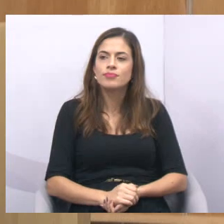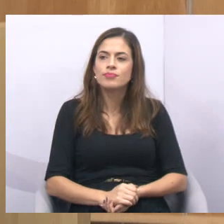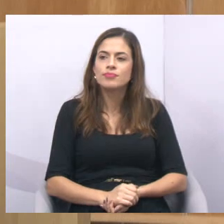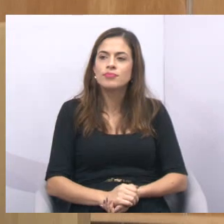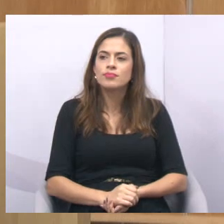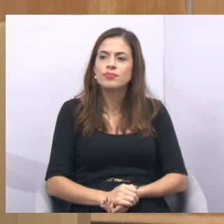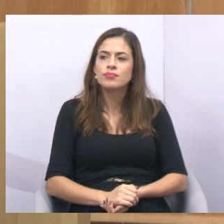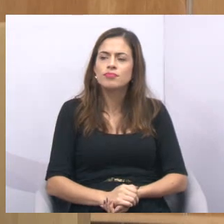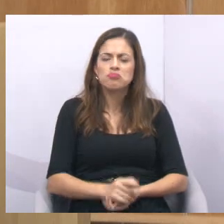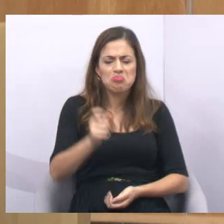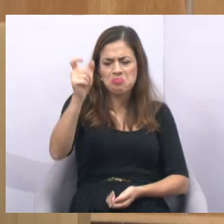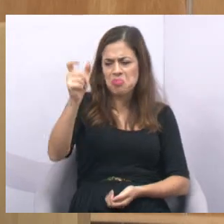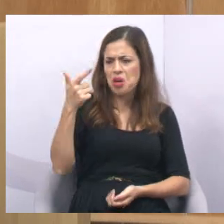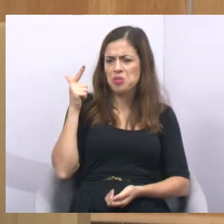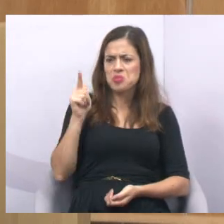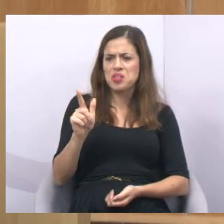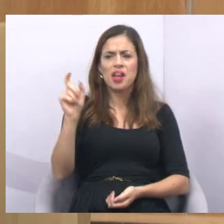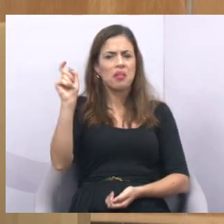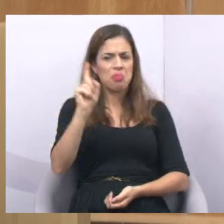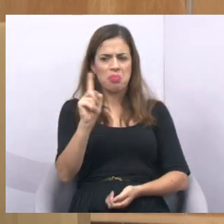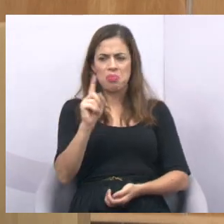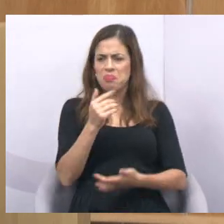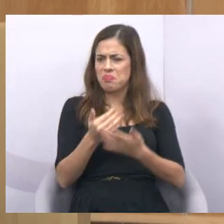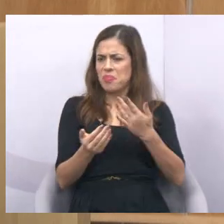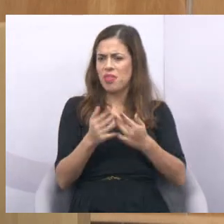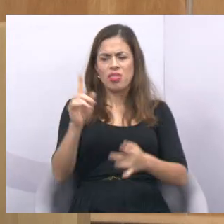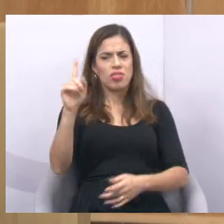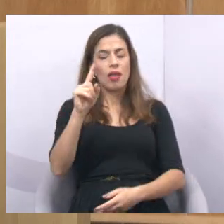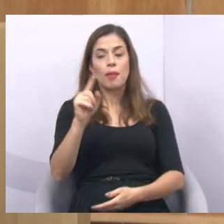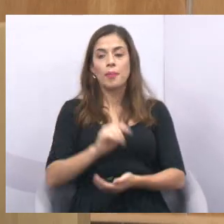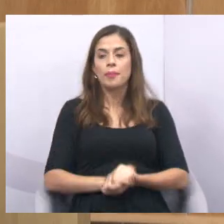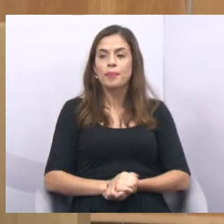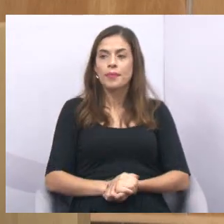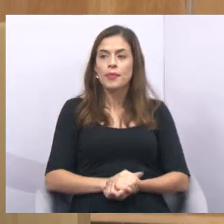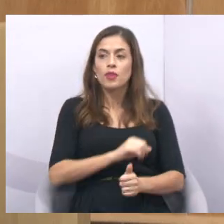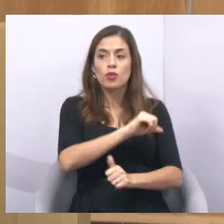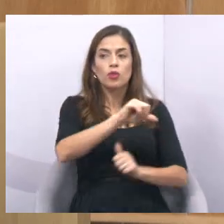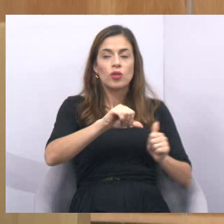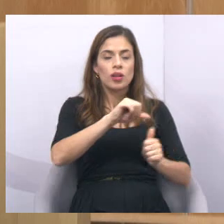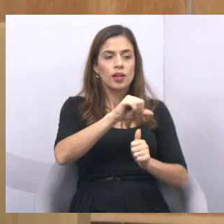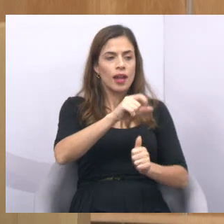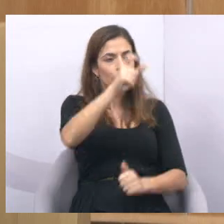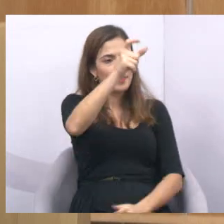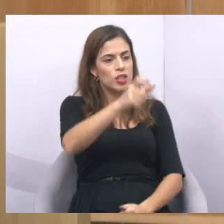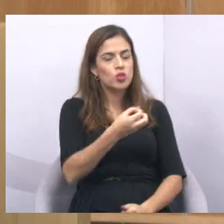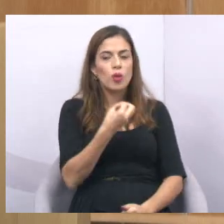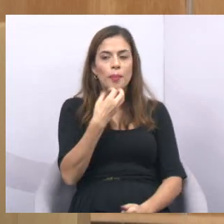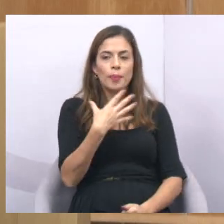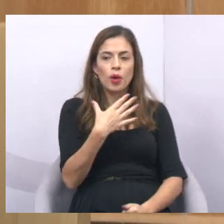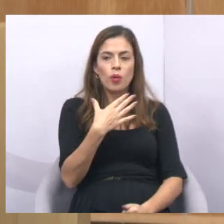Isso não é para qualquer um, não. Tornar um indivíduo bom ainda melhor